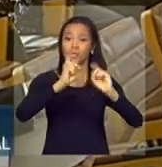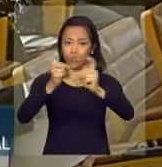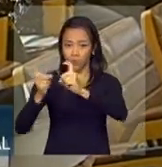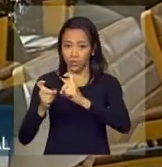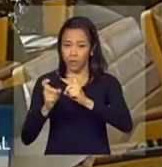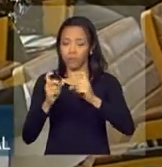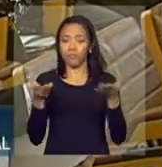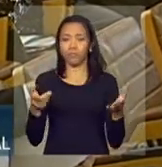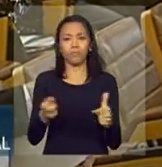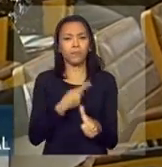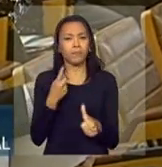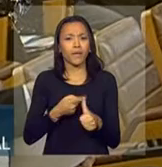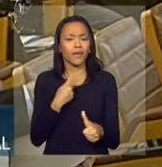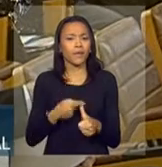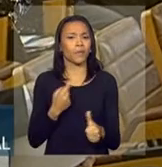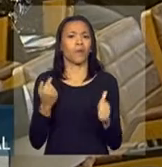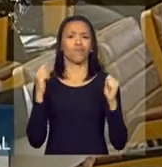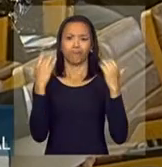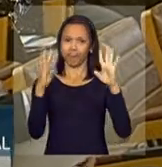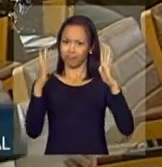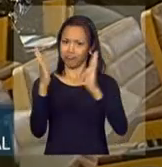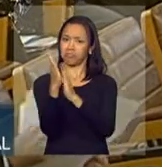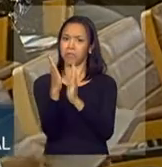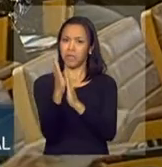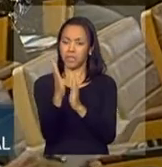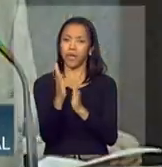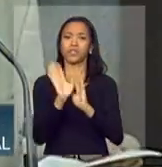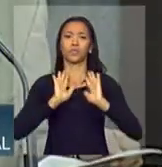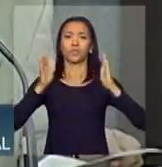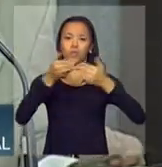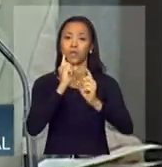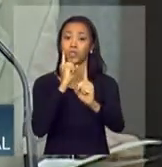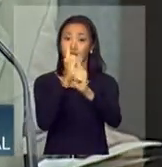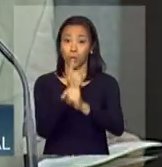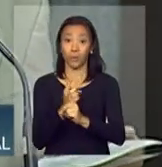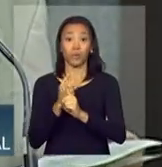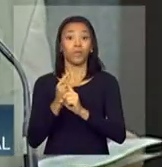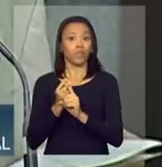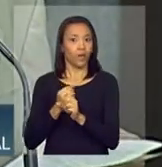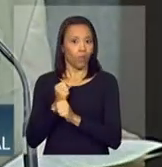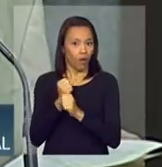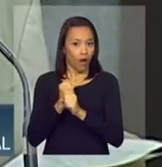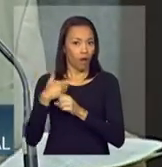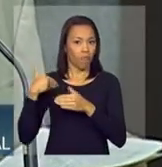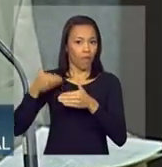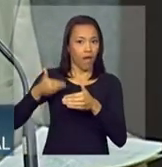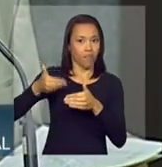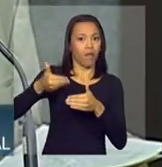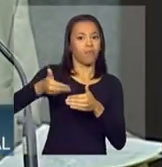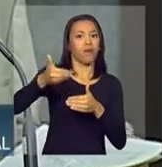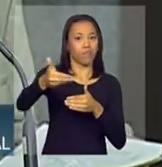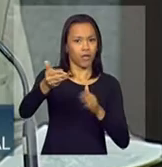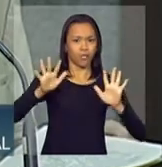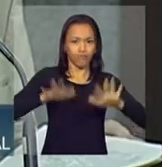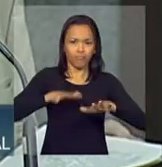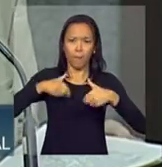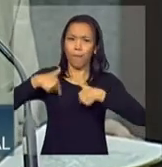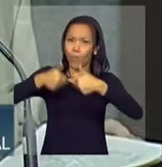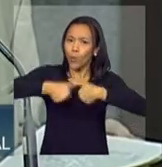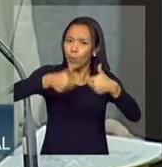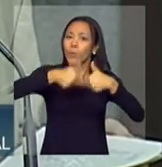sentido, primeiro, de fazer uma homenagem ao Fórum Brasileiro nessa sua trajetória já antiga de mobilização e